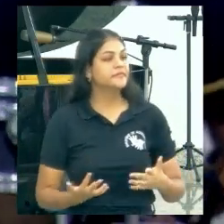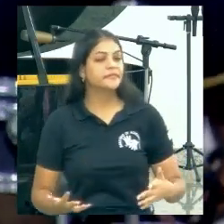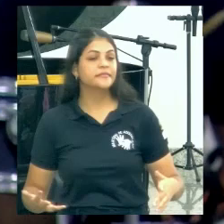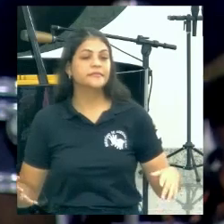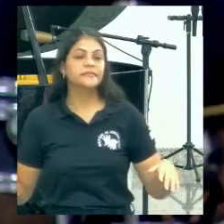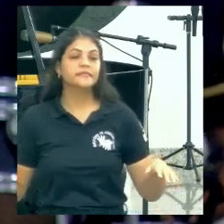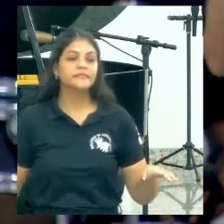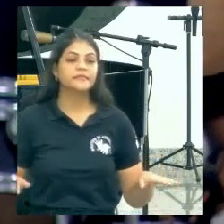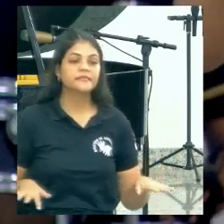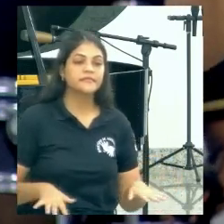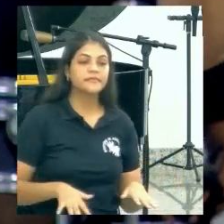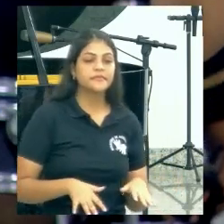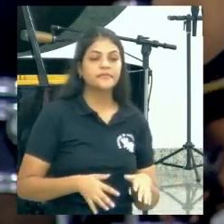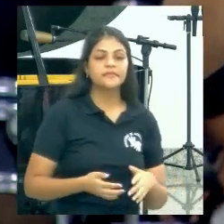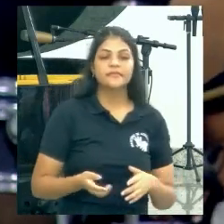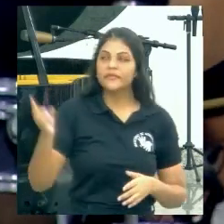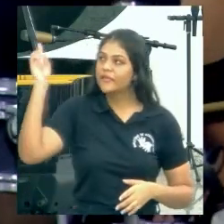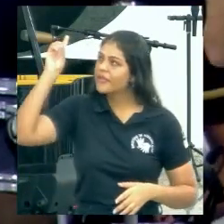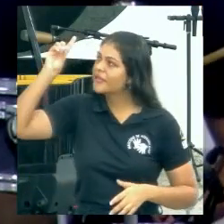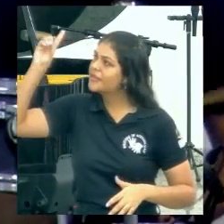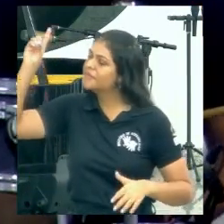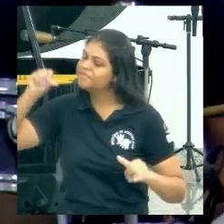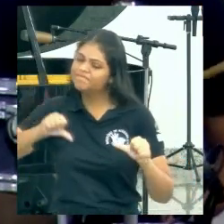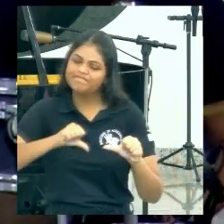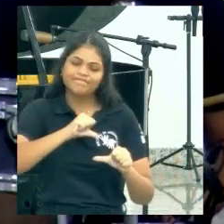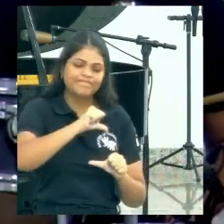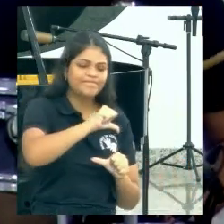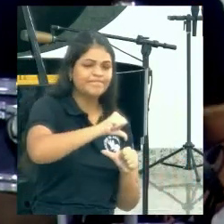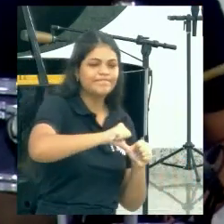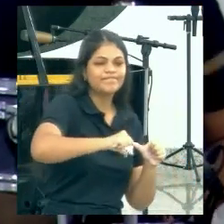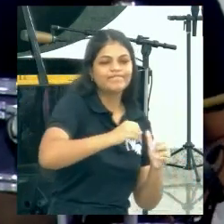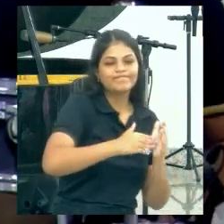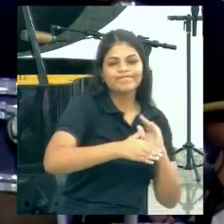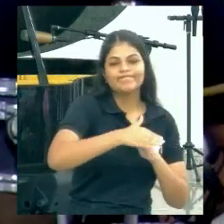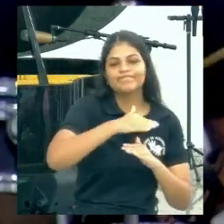Eu tô mudando a cor da sua história,